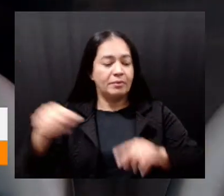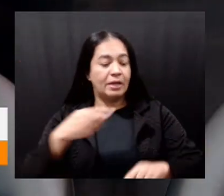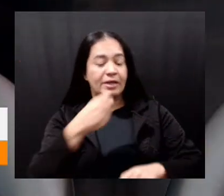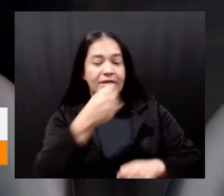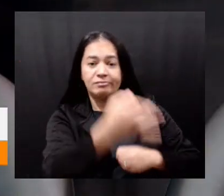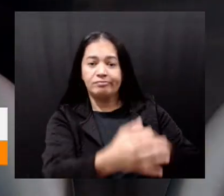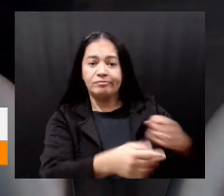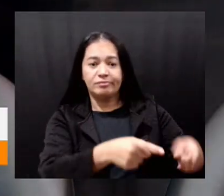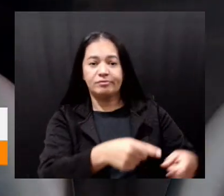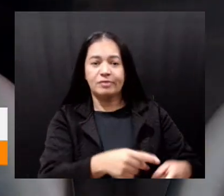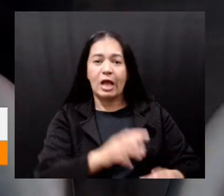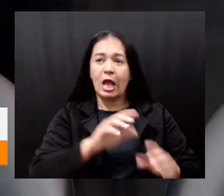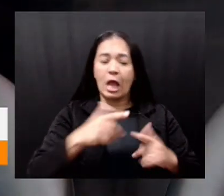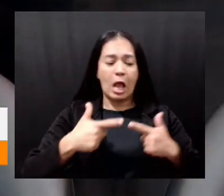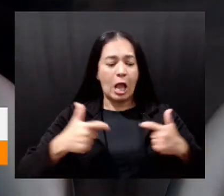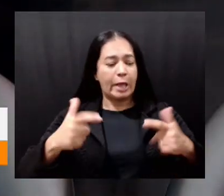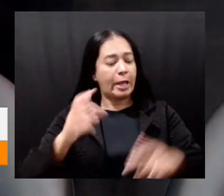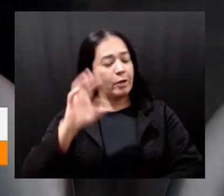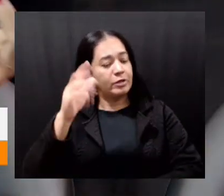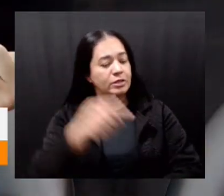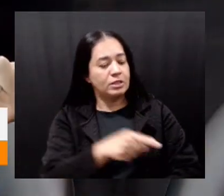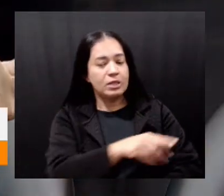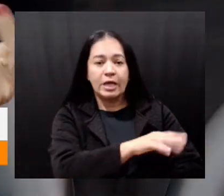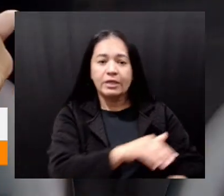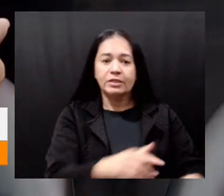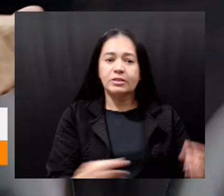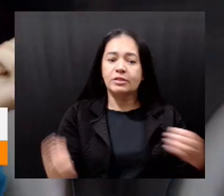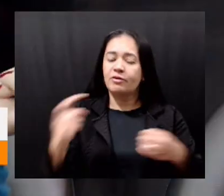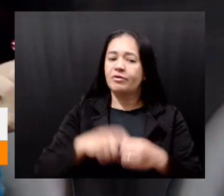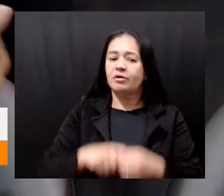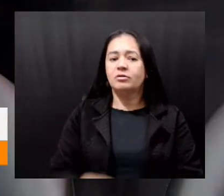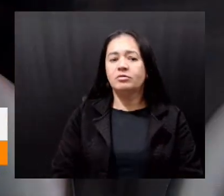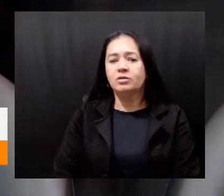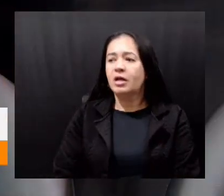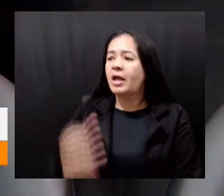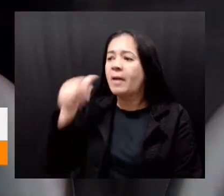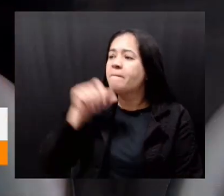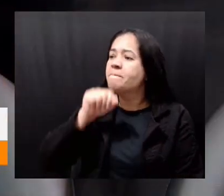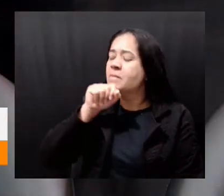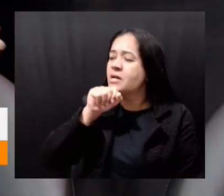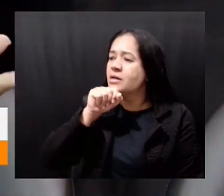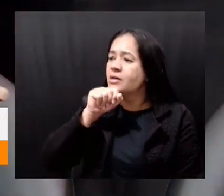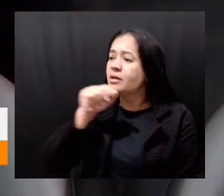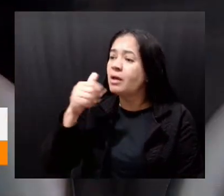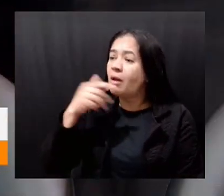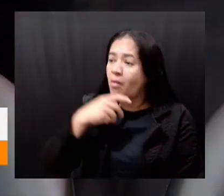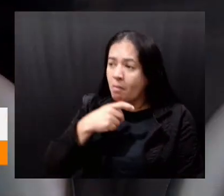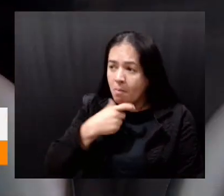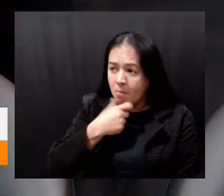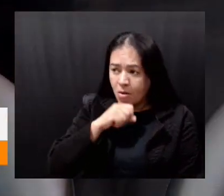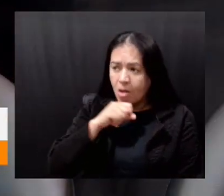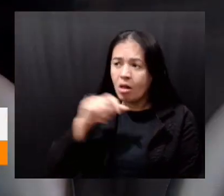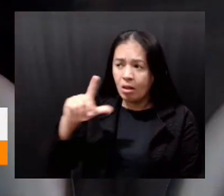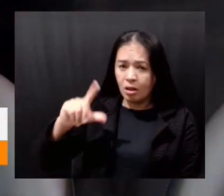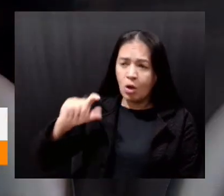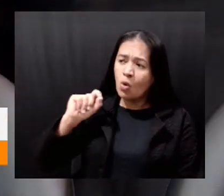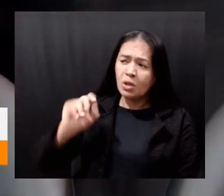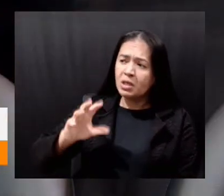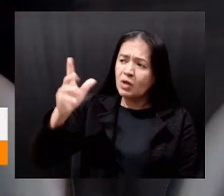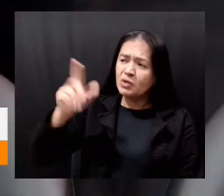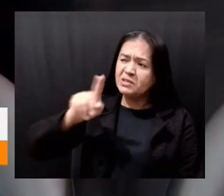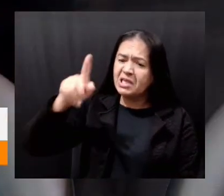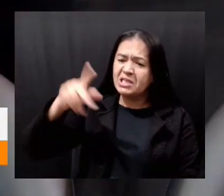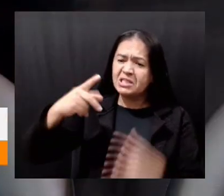sei aonde. E aí a criança volta e fala, mãe, né, pai, o que acontece na guerra? Por que tem